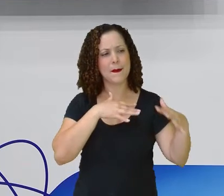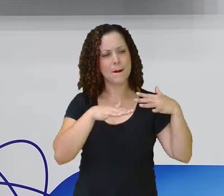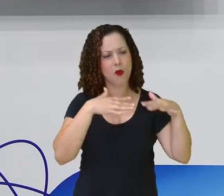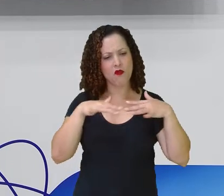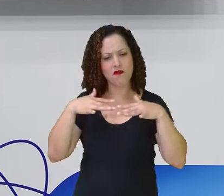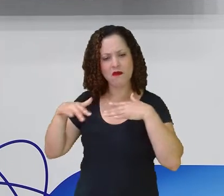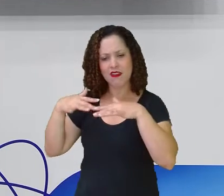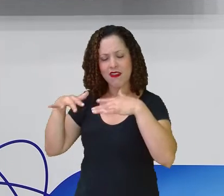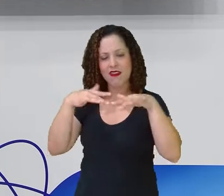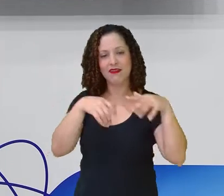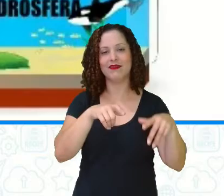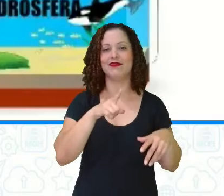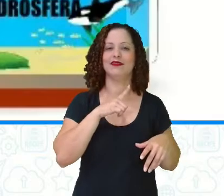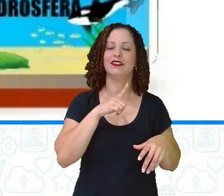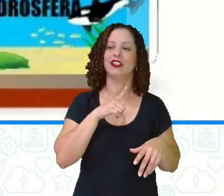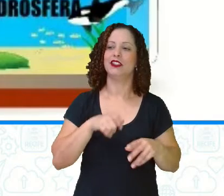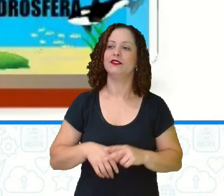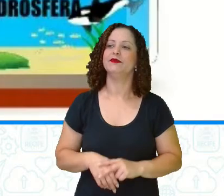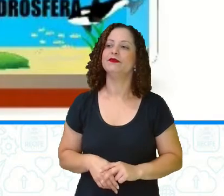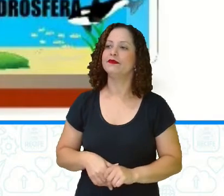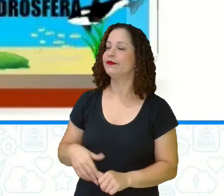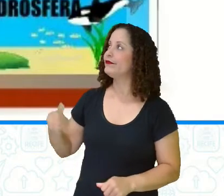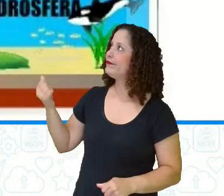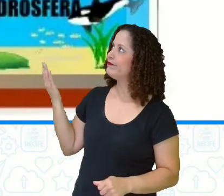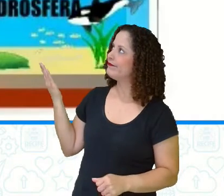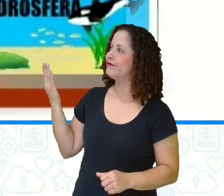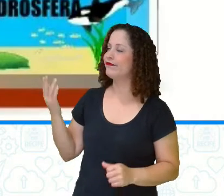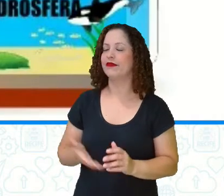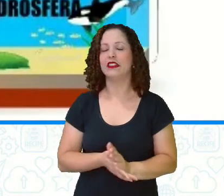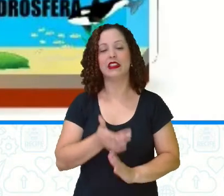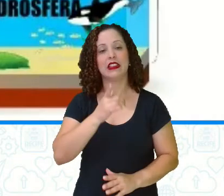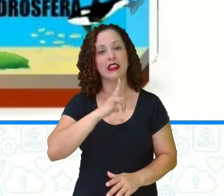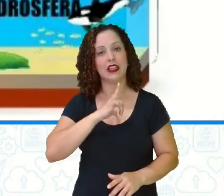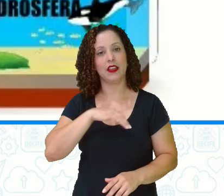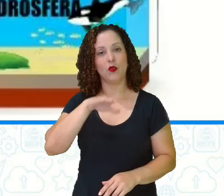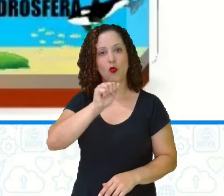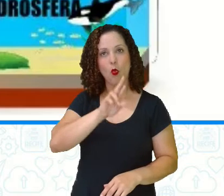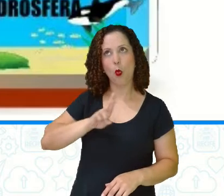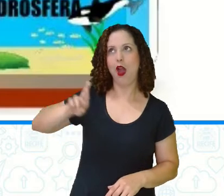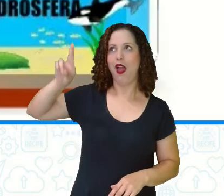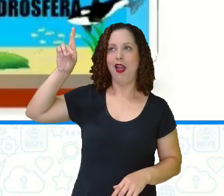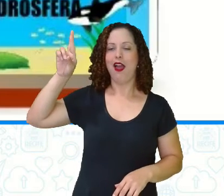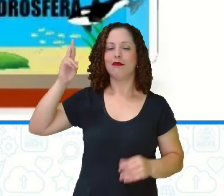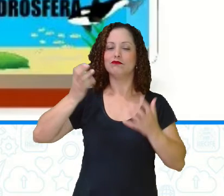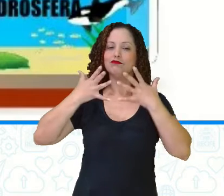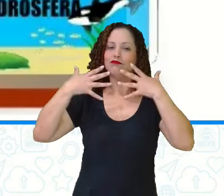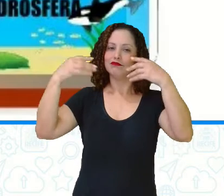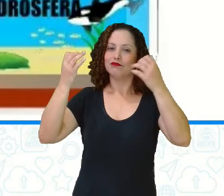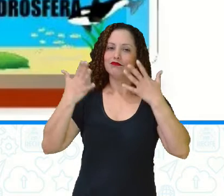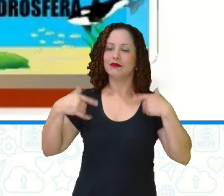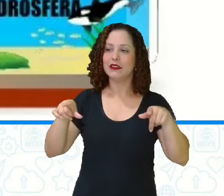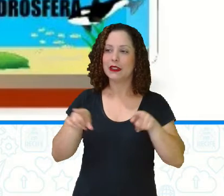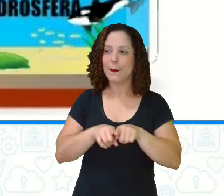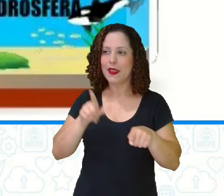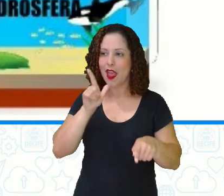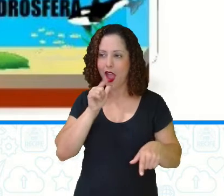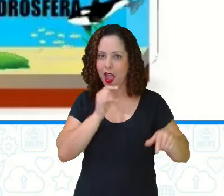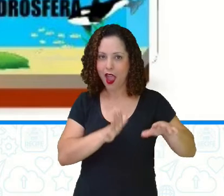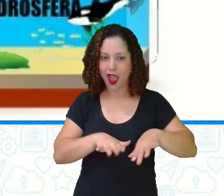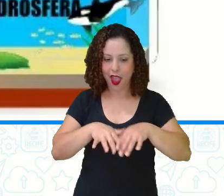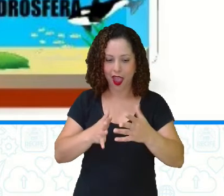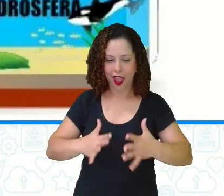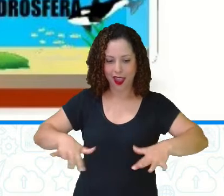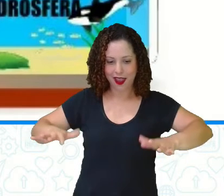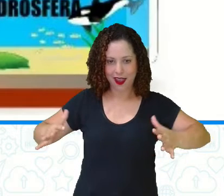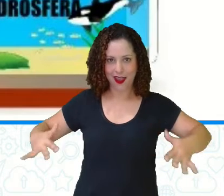para ilustrar para a gente. Eu tenho a atmosfera, que é o ar, mas que também A hidrosfera está relacionada ao ar,